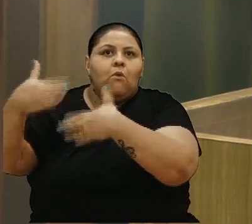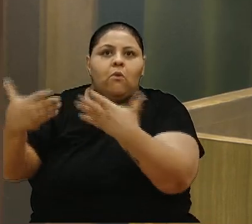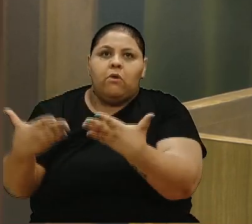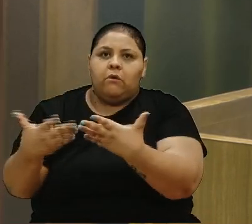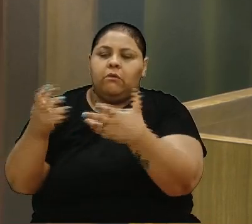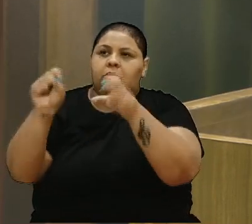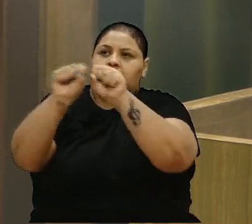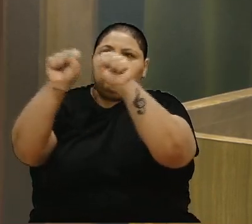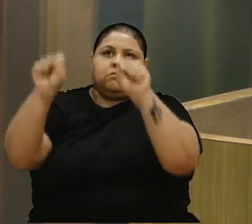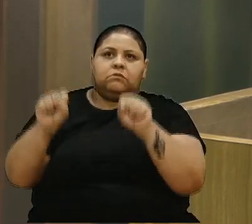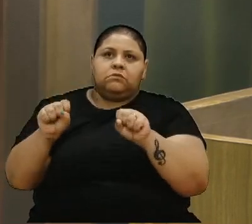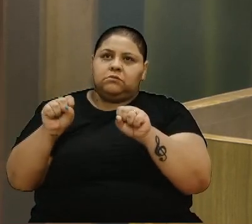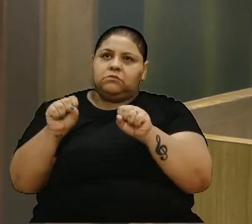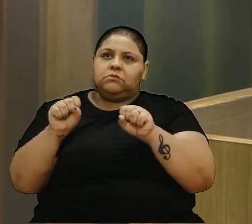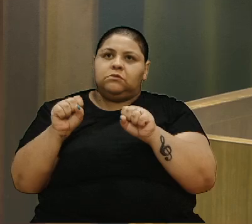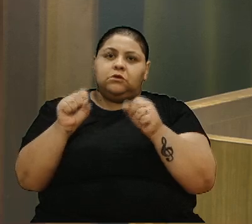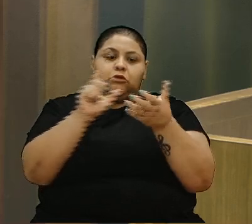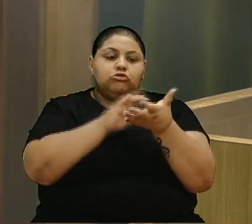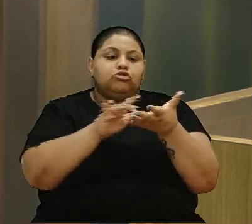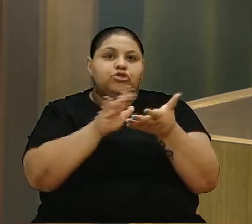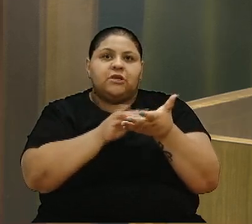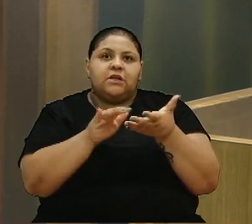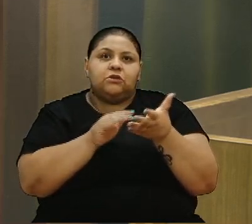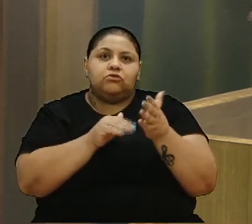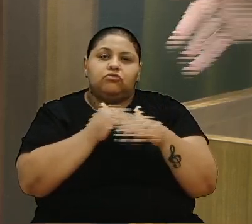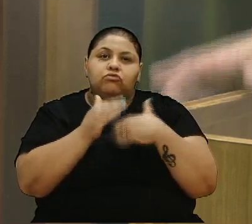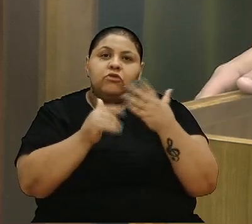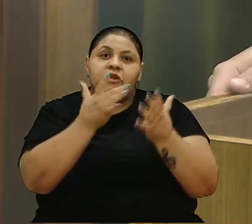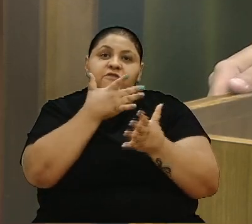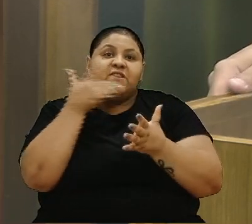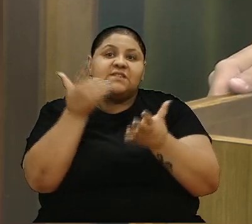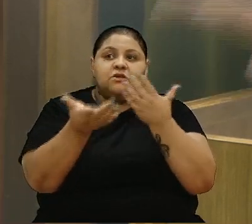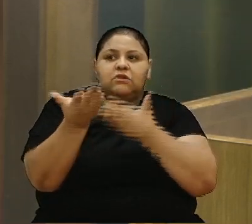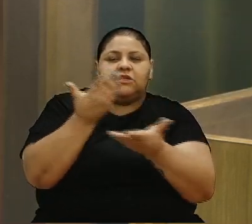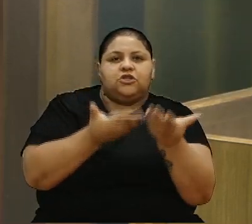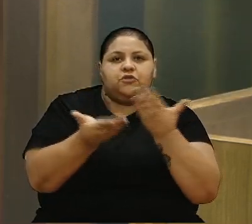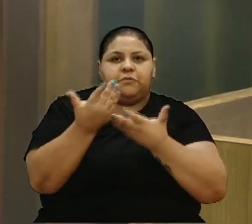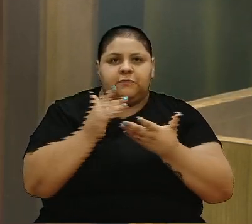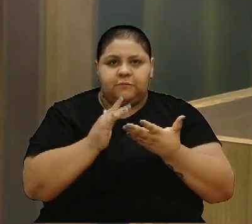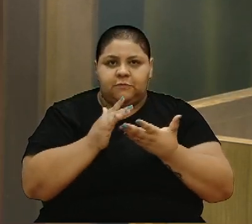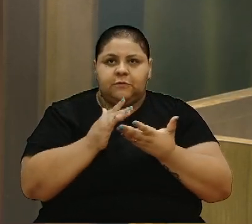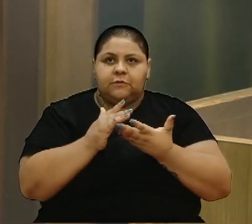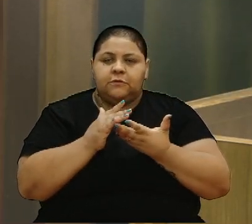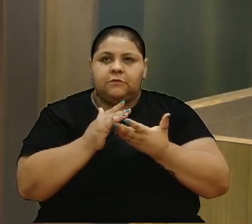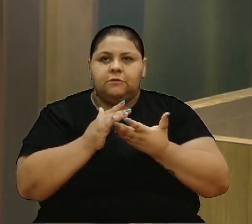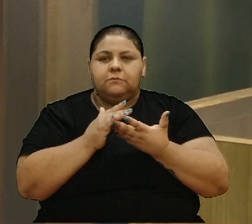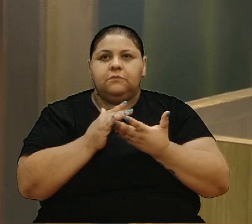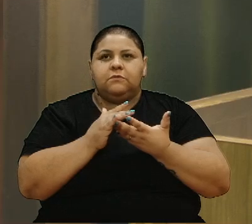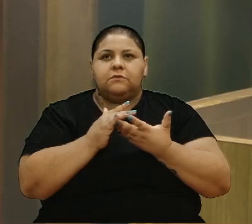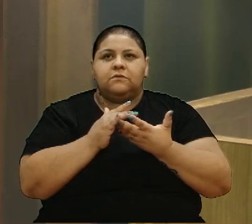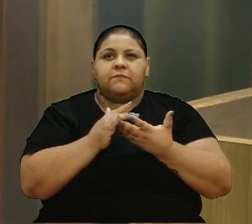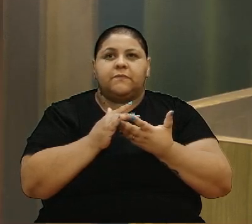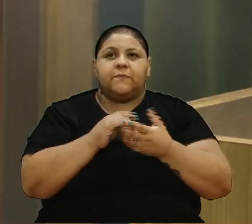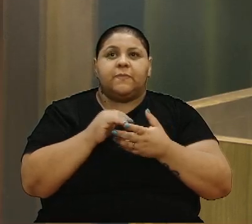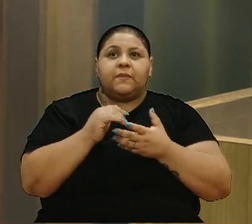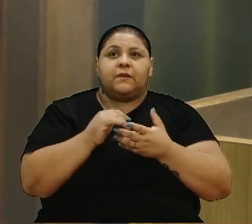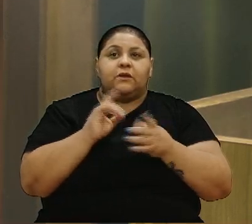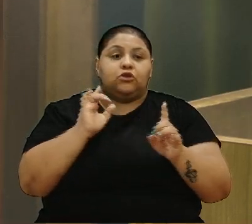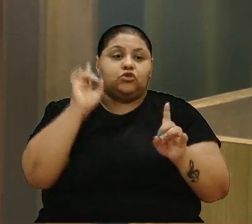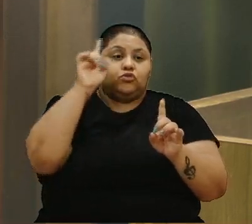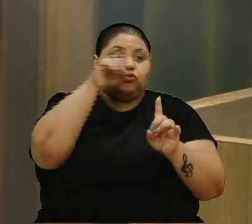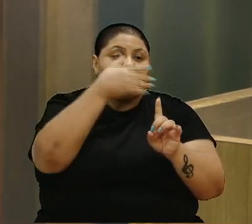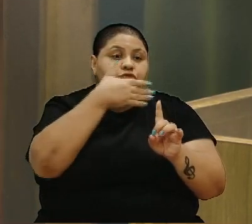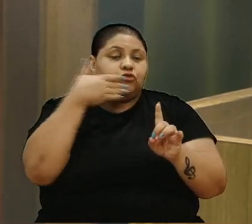sistemas que digitalizam os processos e facilitam atender. Então, quando for para facilitar o